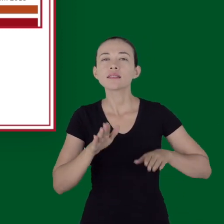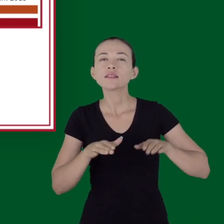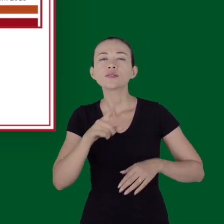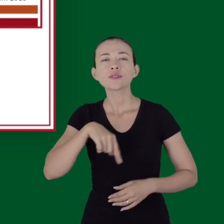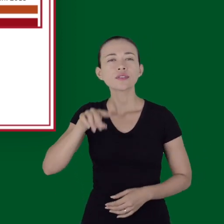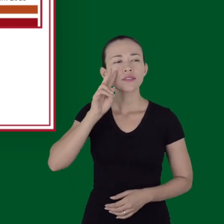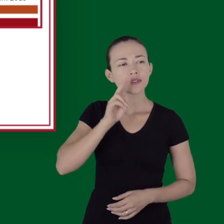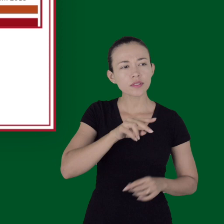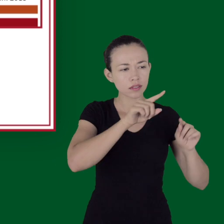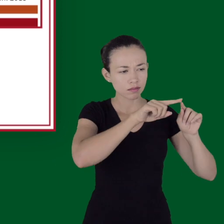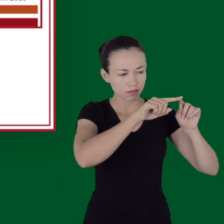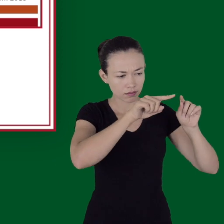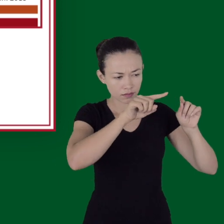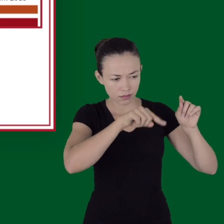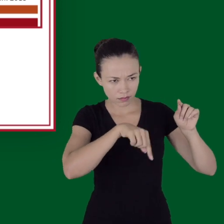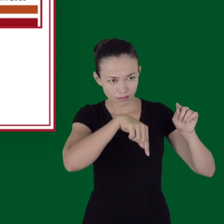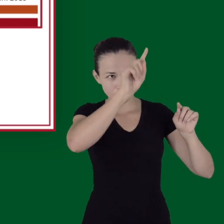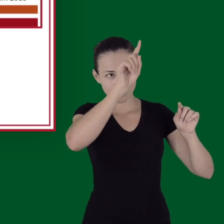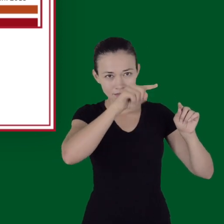os QRS,